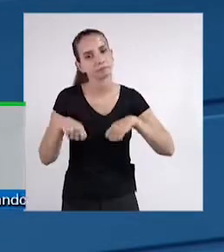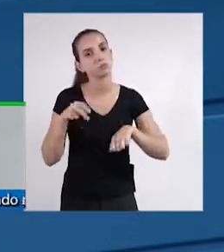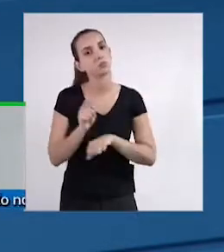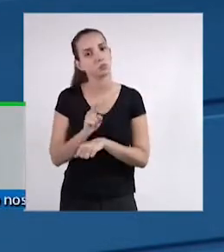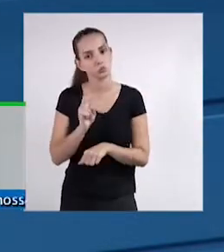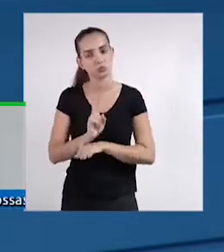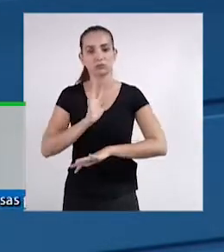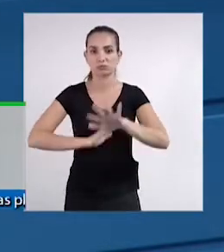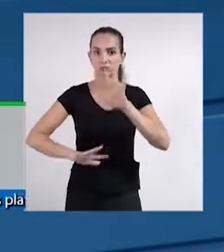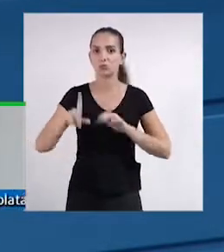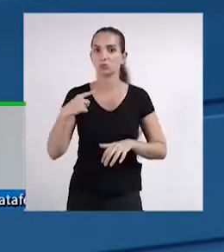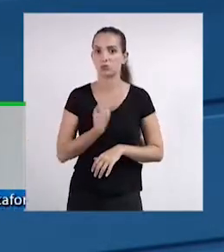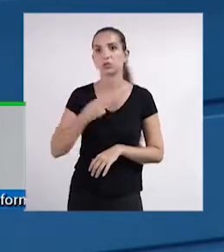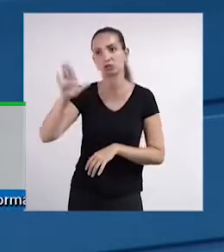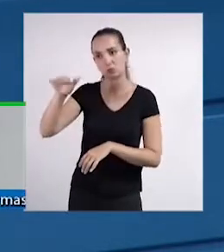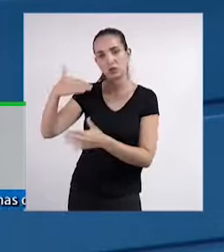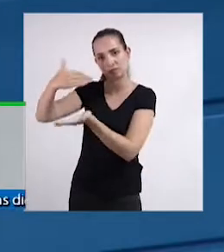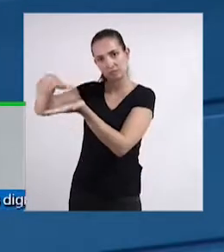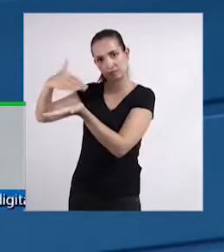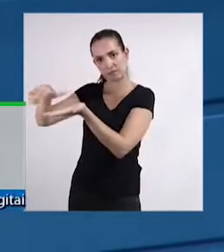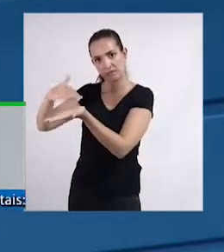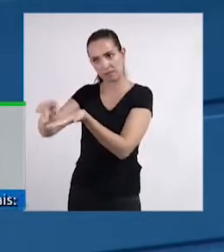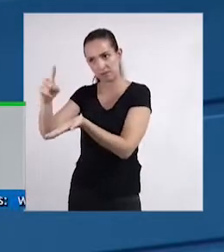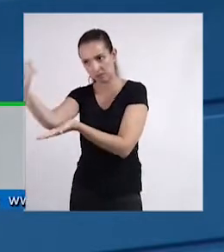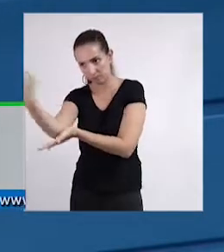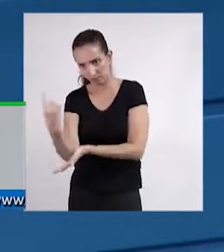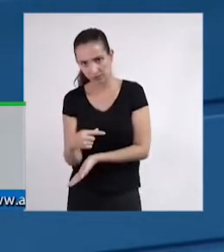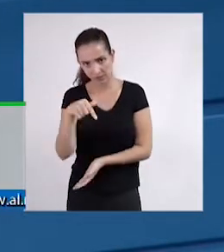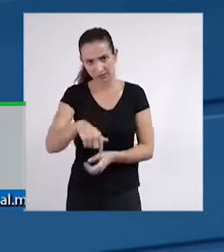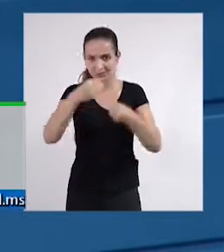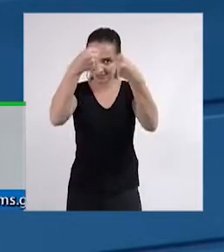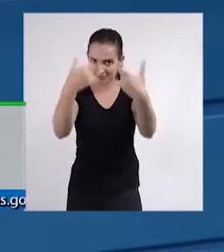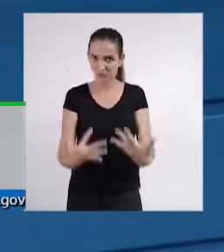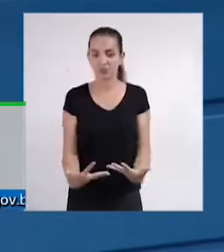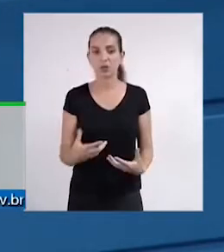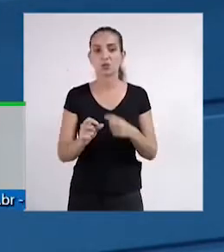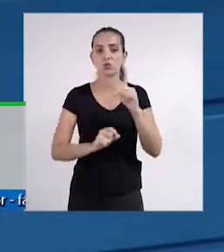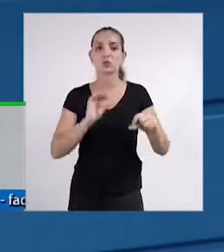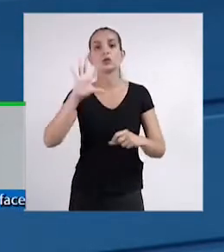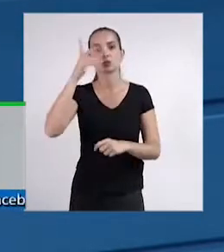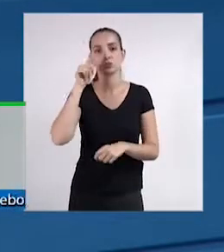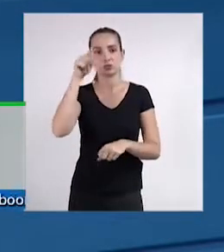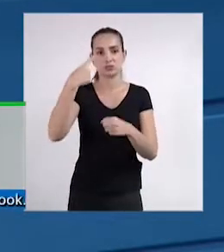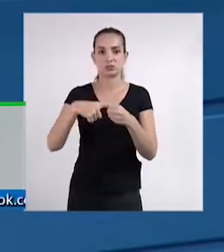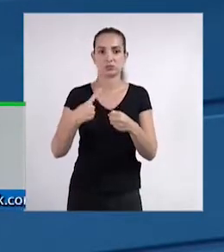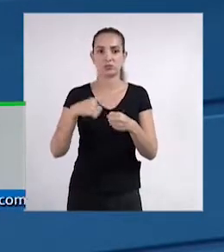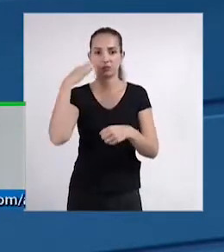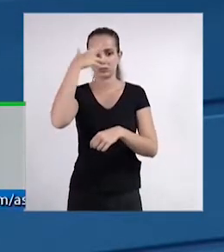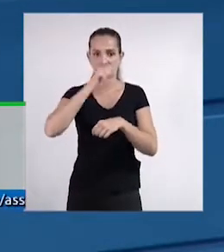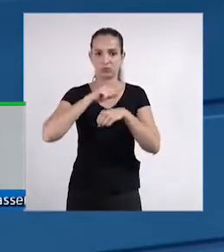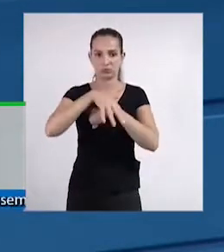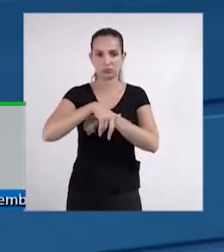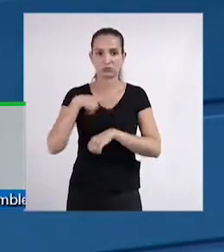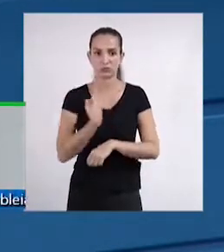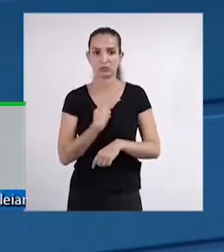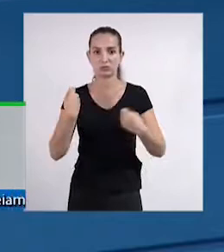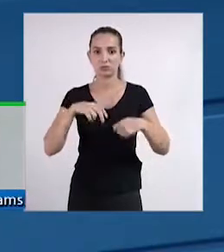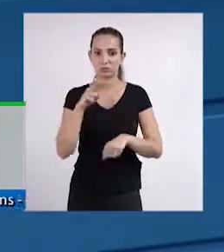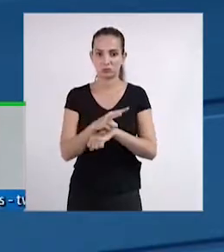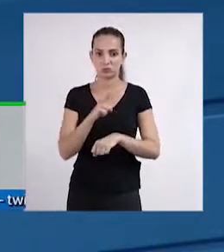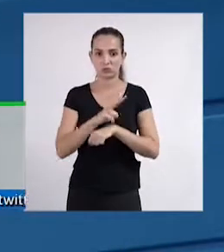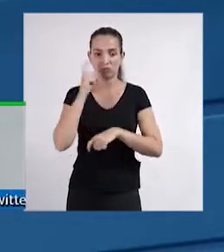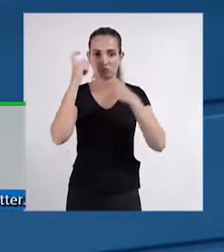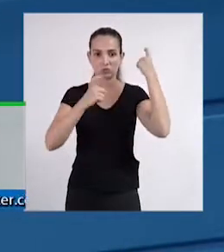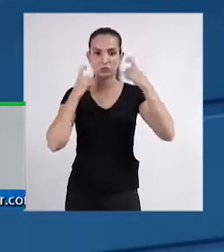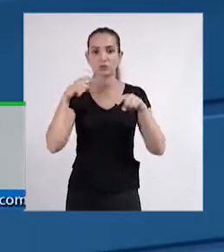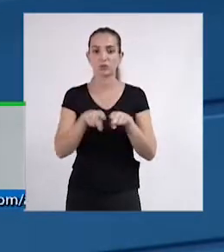imprensa e visto de perto. Eu fui lá recentemente em Bonito, sempre estou por lá, e é inadmissível o que está acontecendo com os rios do nosso estado. Portanto, devemos nos